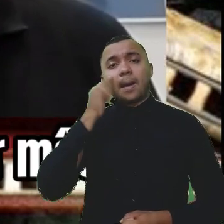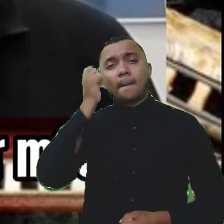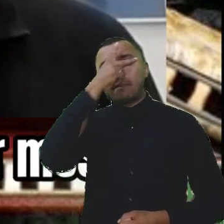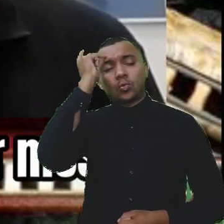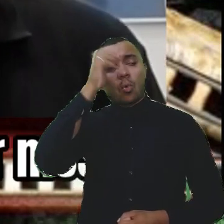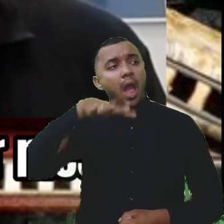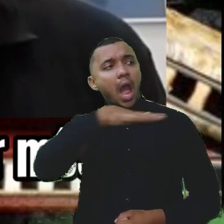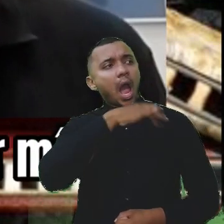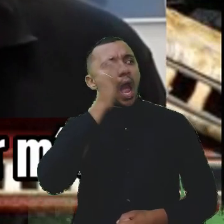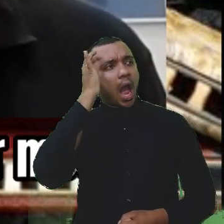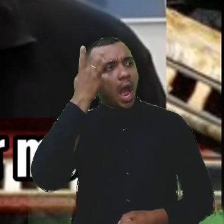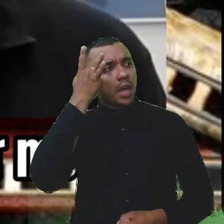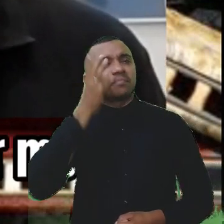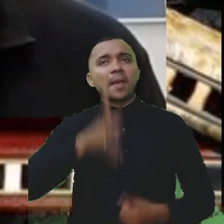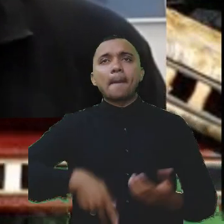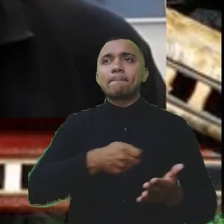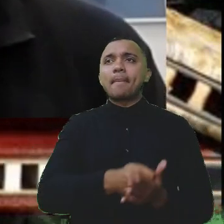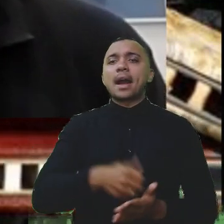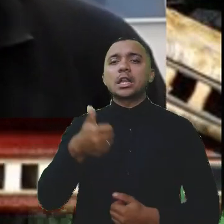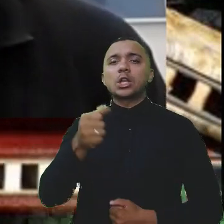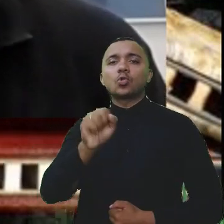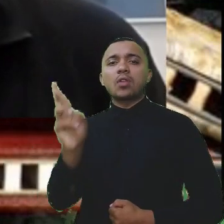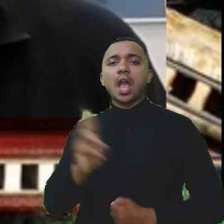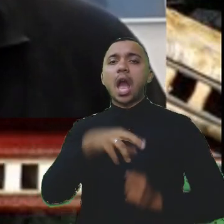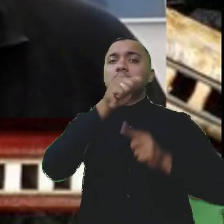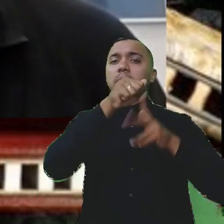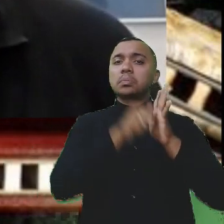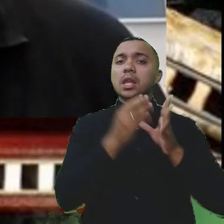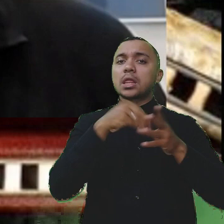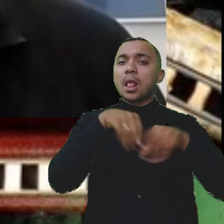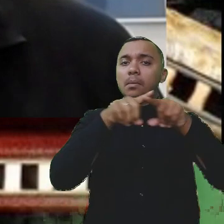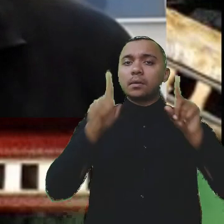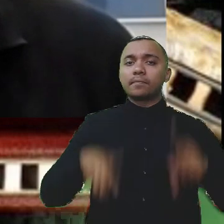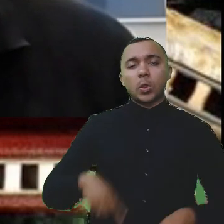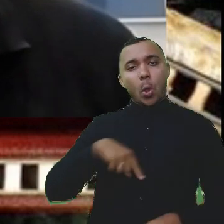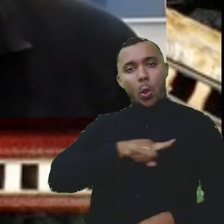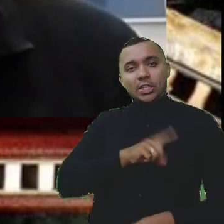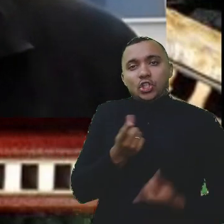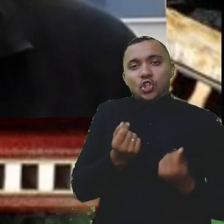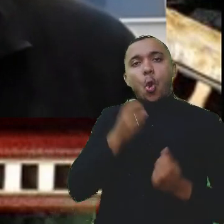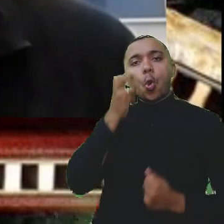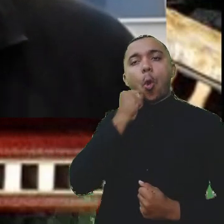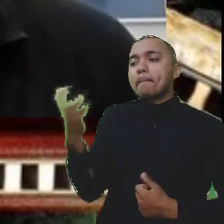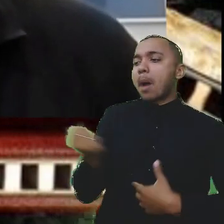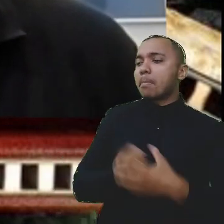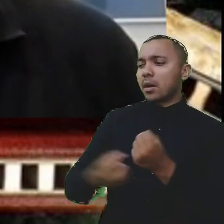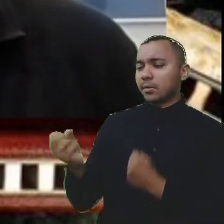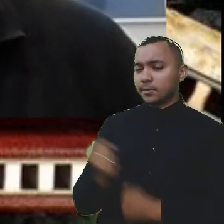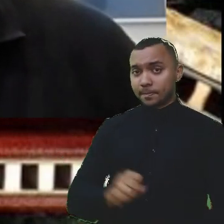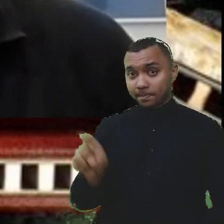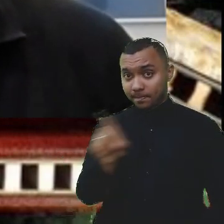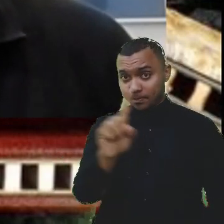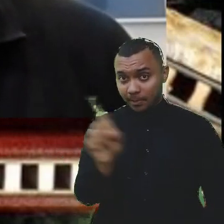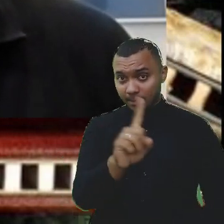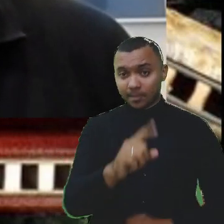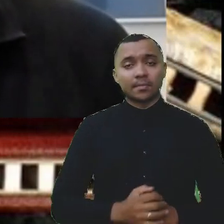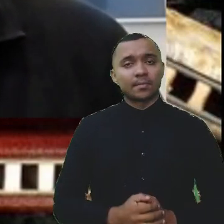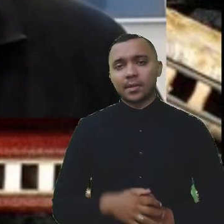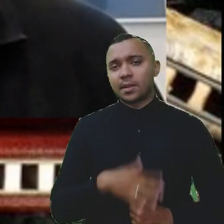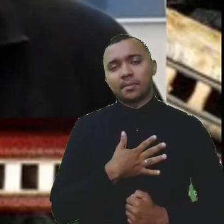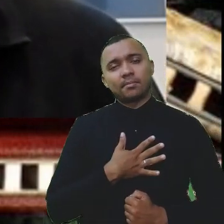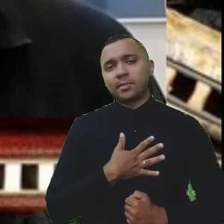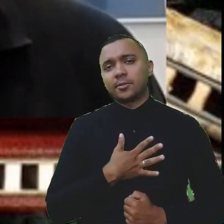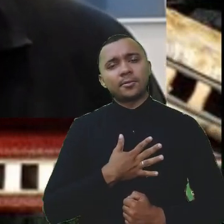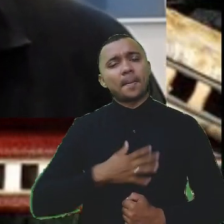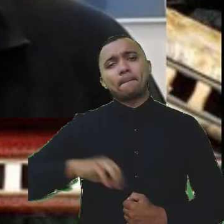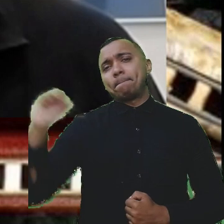acham que estão pagando R$ 18 por mês, ou sei lá quanto, e que a gente está recebendo. A gente não está recebendo. Então, para mim, essa é a